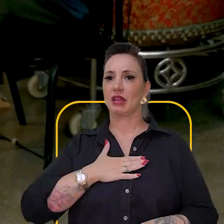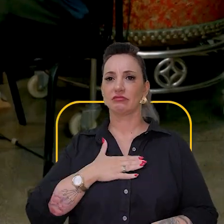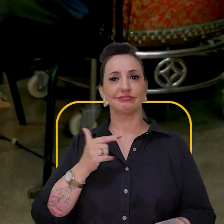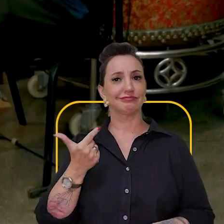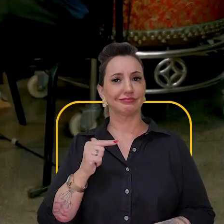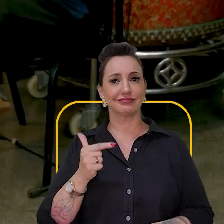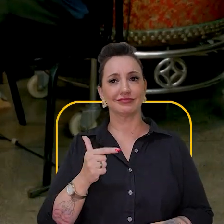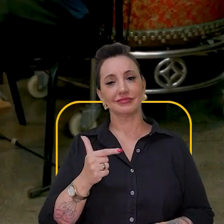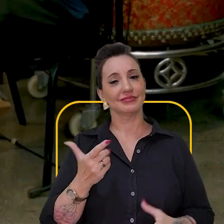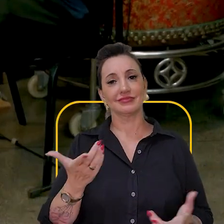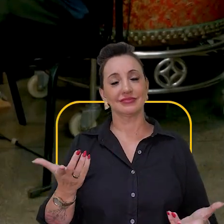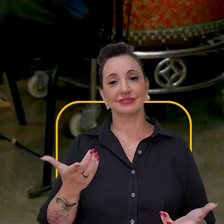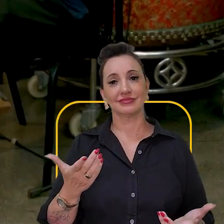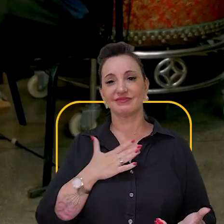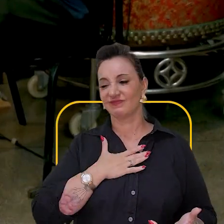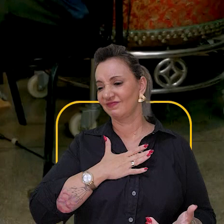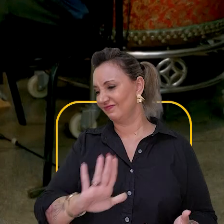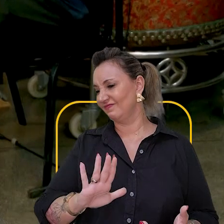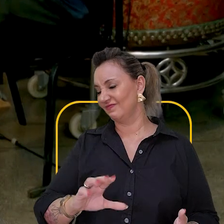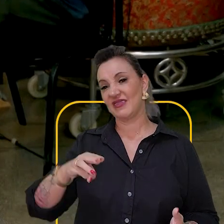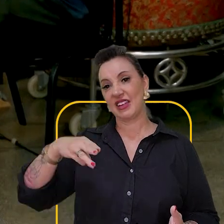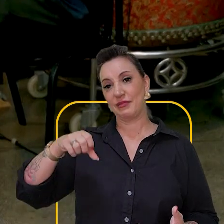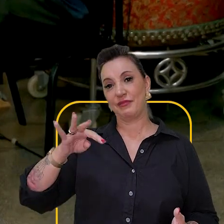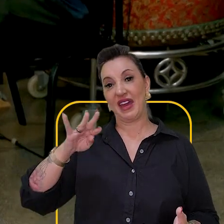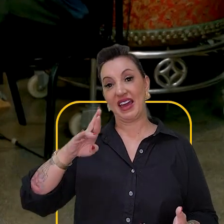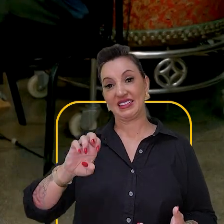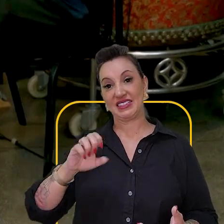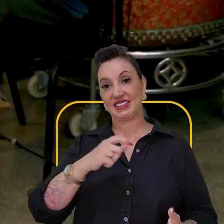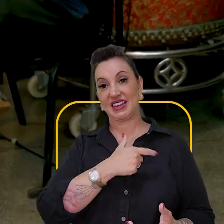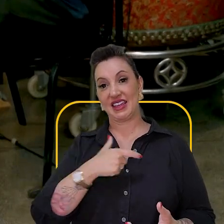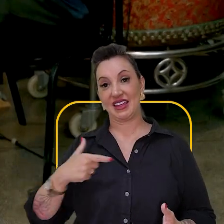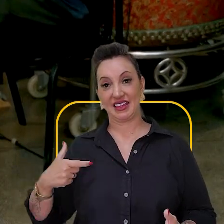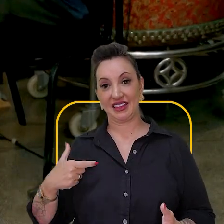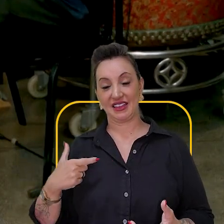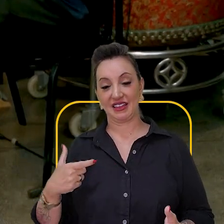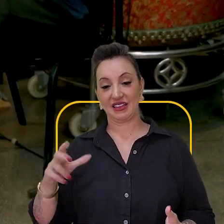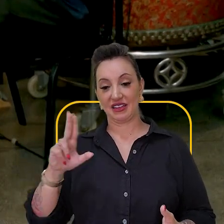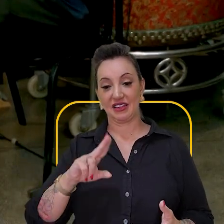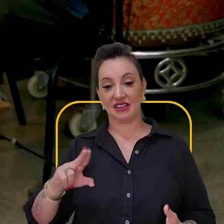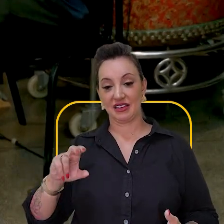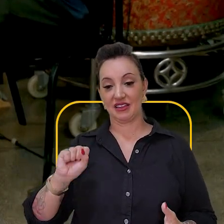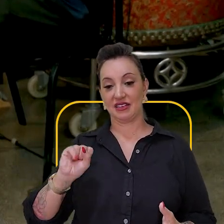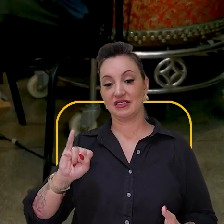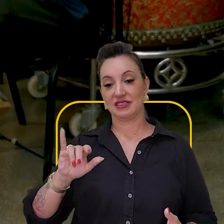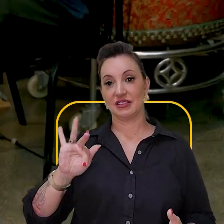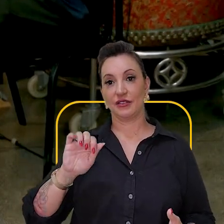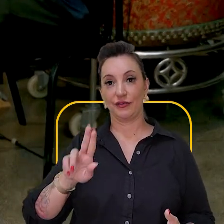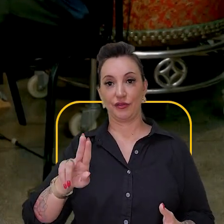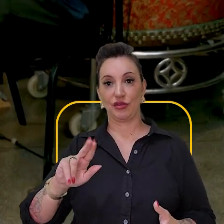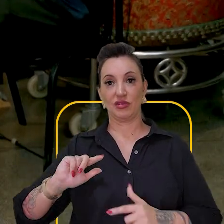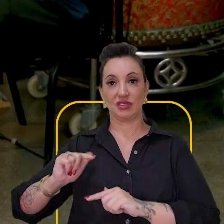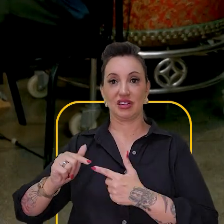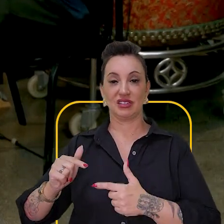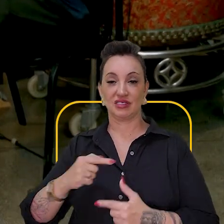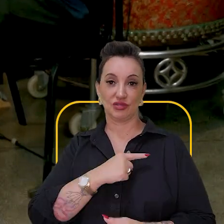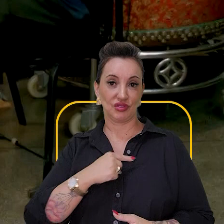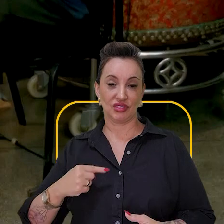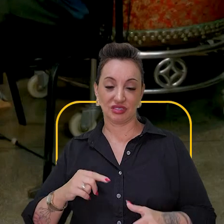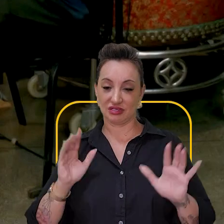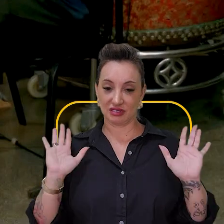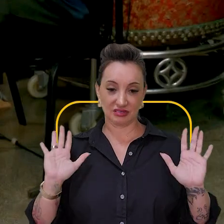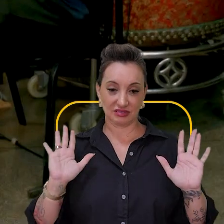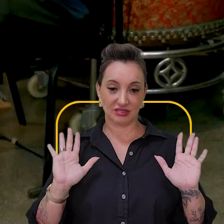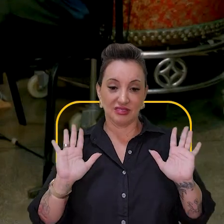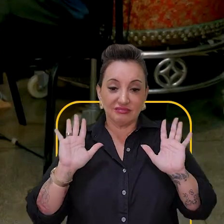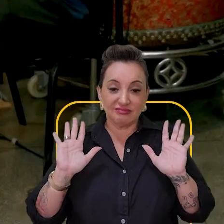tenho isso nem gosto que me chame de mestre ã a gente usa o título sifu por ser uma tradição chinesa